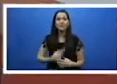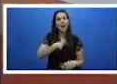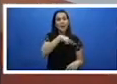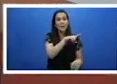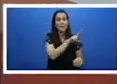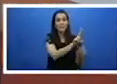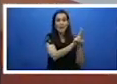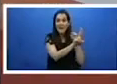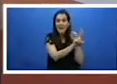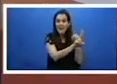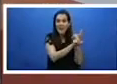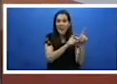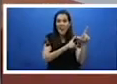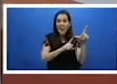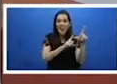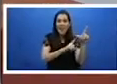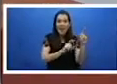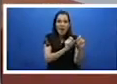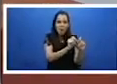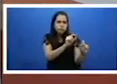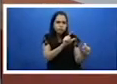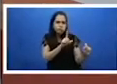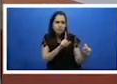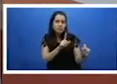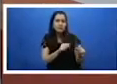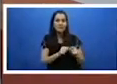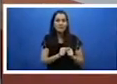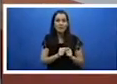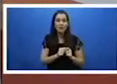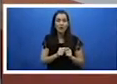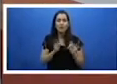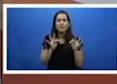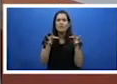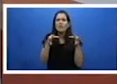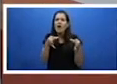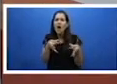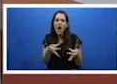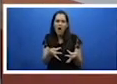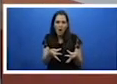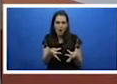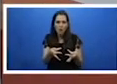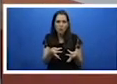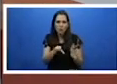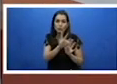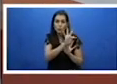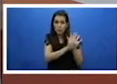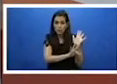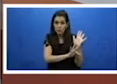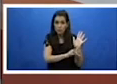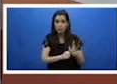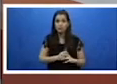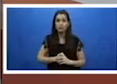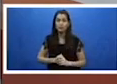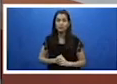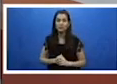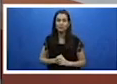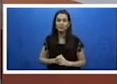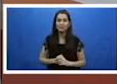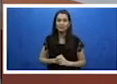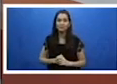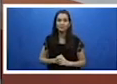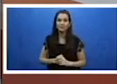Parágrafo, letra maiúscula. Já estamos indo para a finalização da produção.